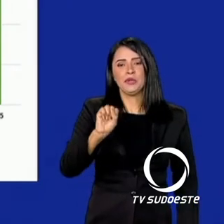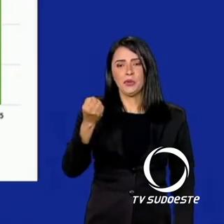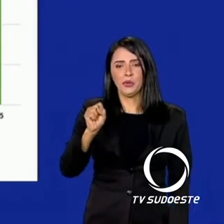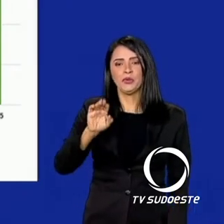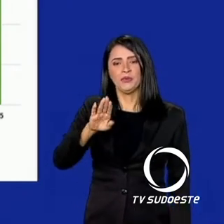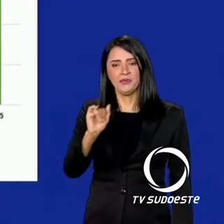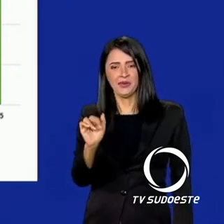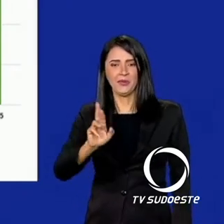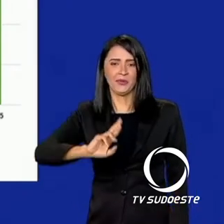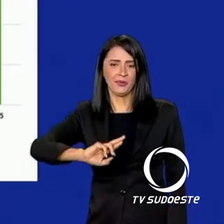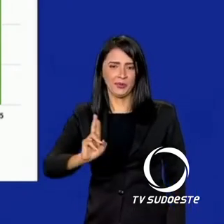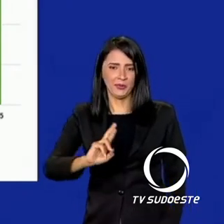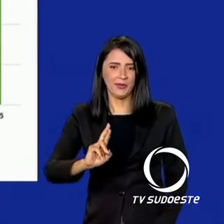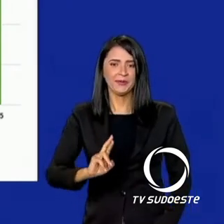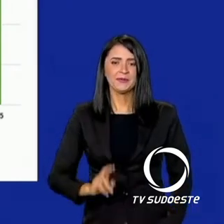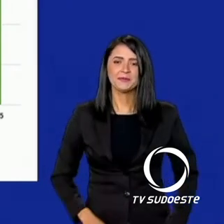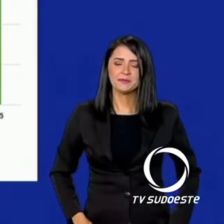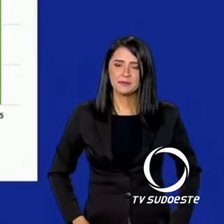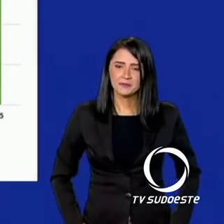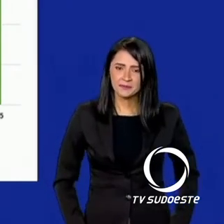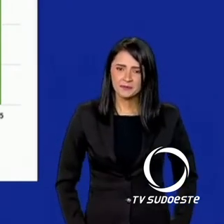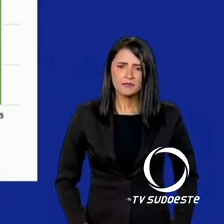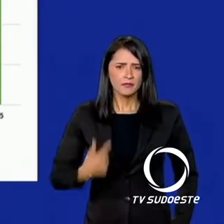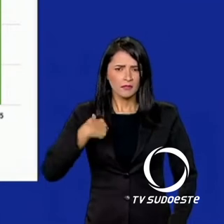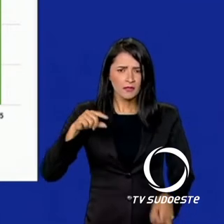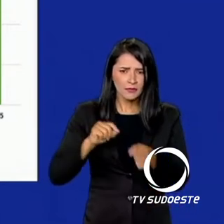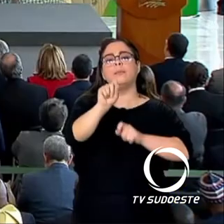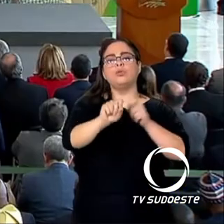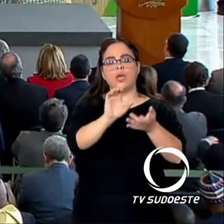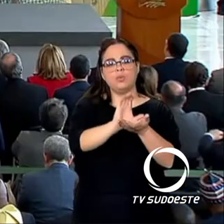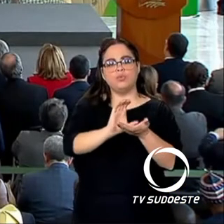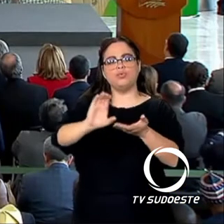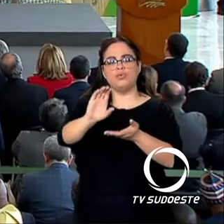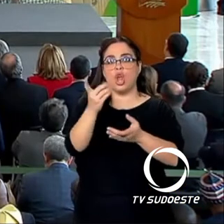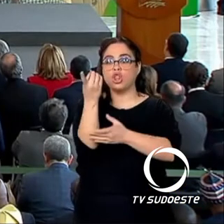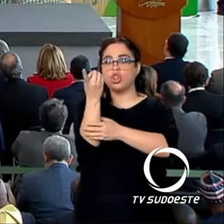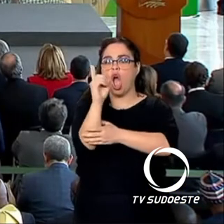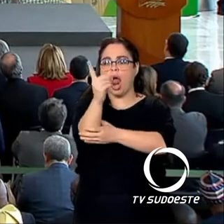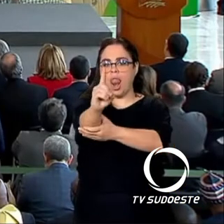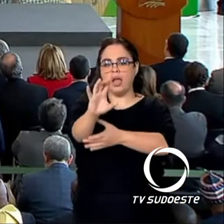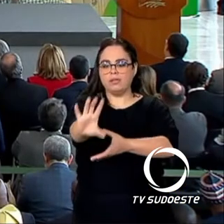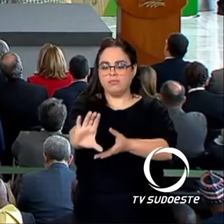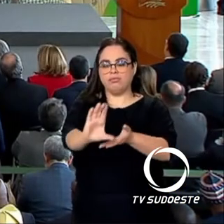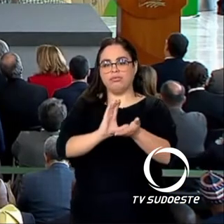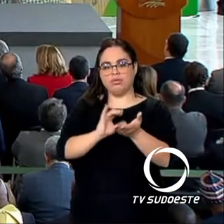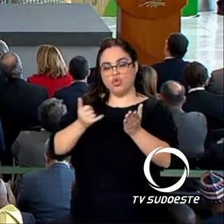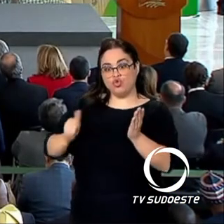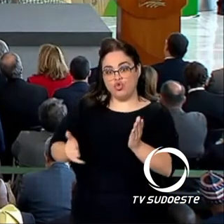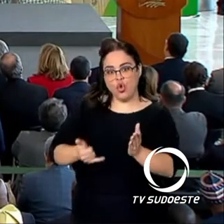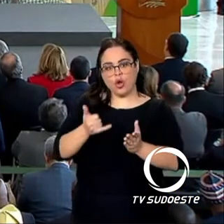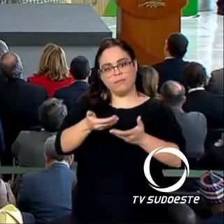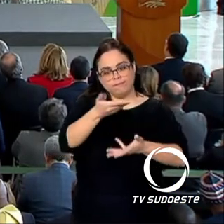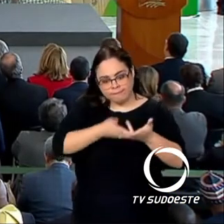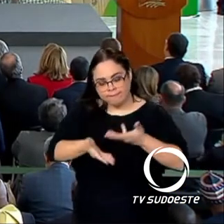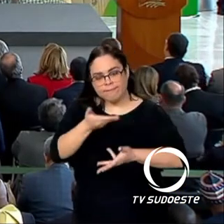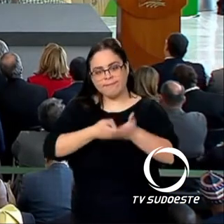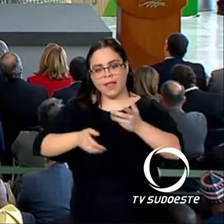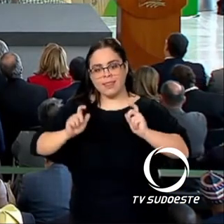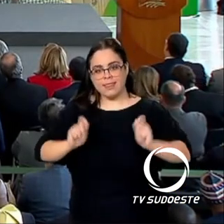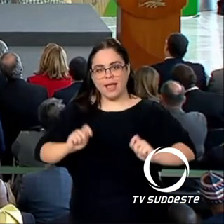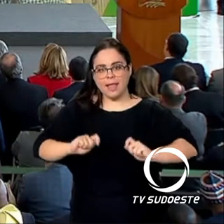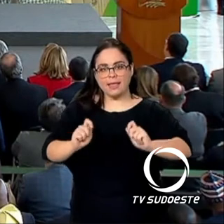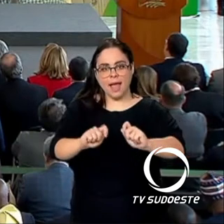R 476 bilhões deais 400 para agricultura Empresarial e 76 para